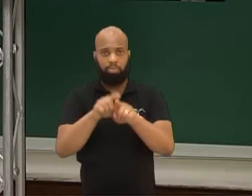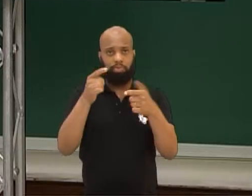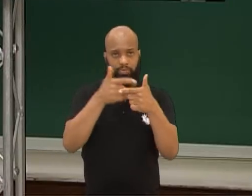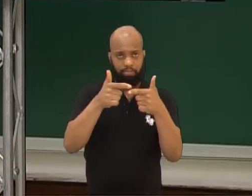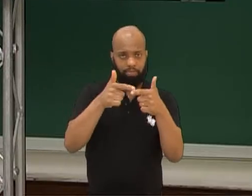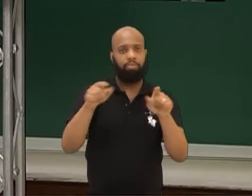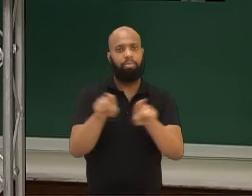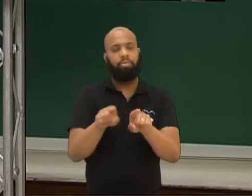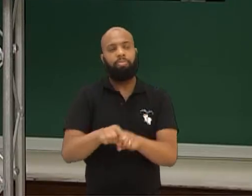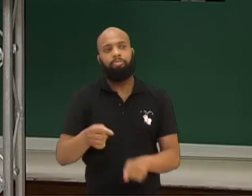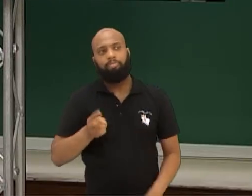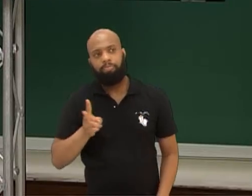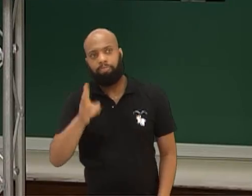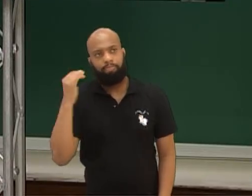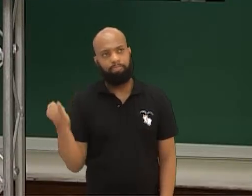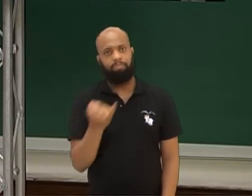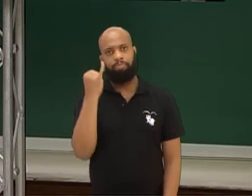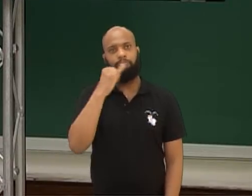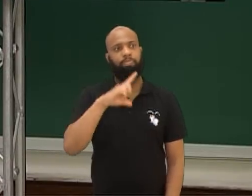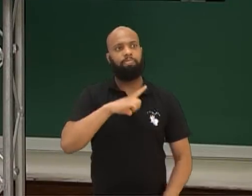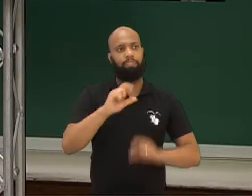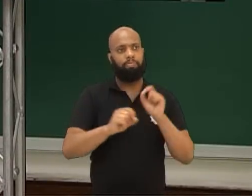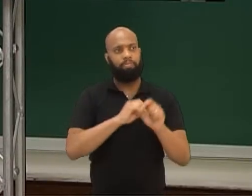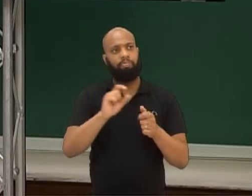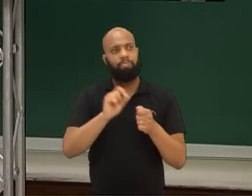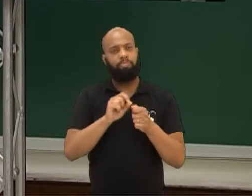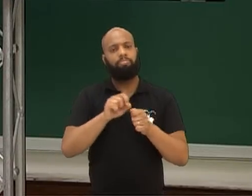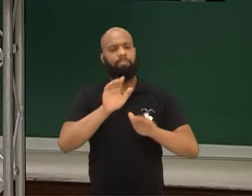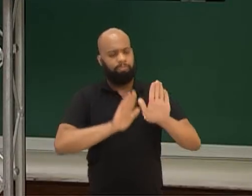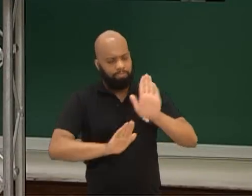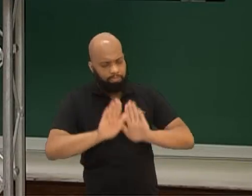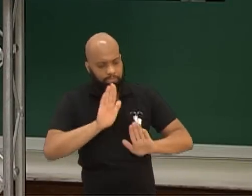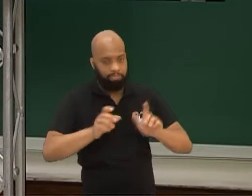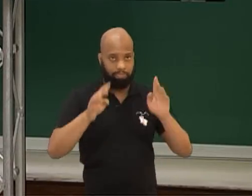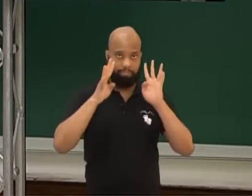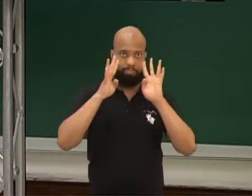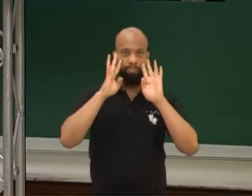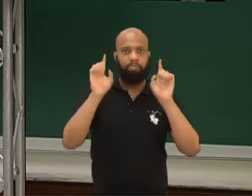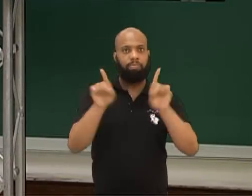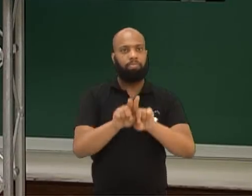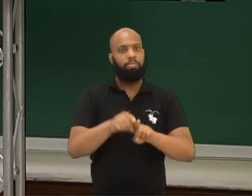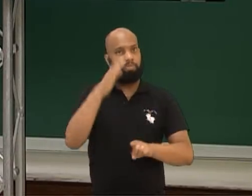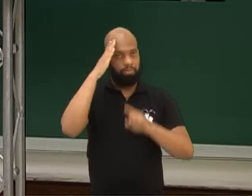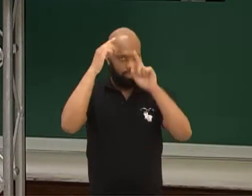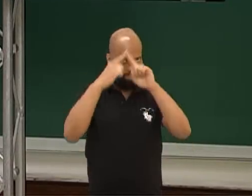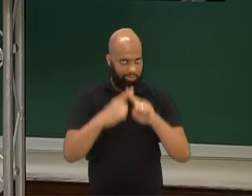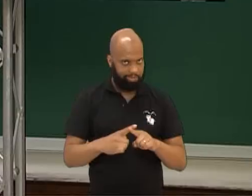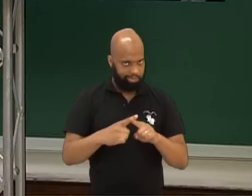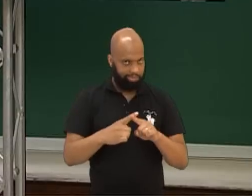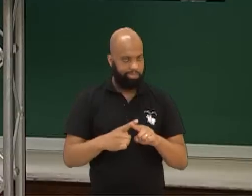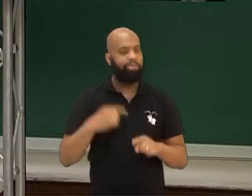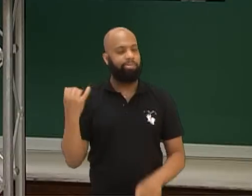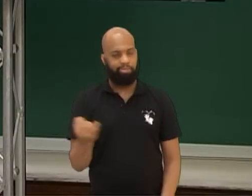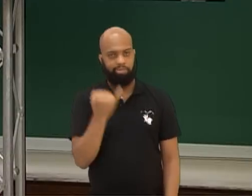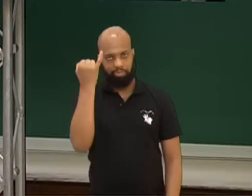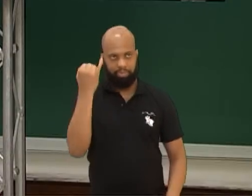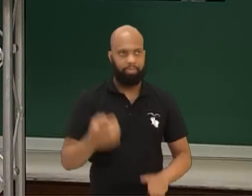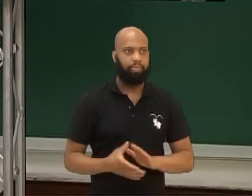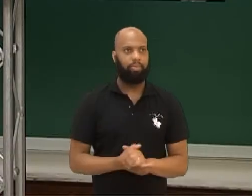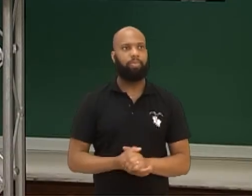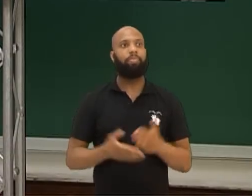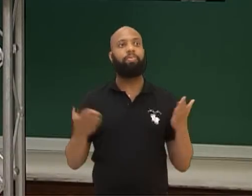divisão. Então, sempre é importante estar fazendo com bastante atenção e saber a tabuada, hein? Isso é importante. Então,